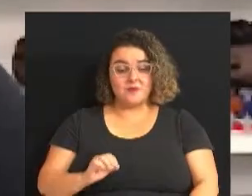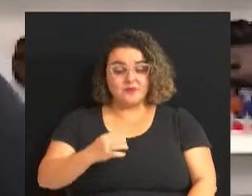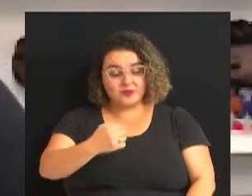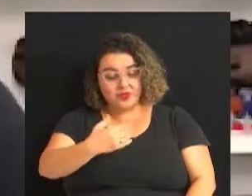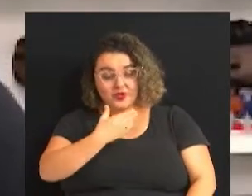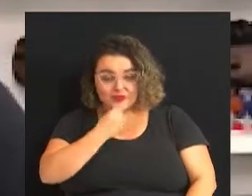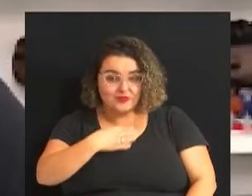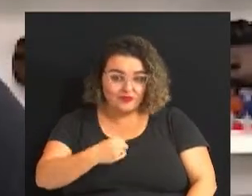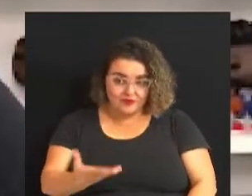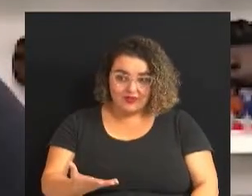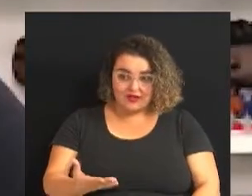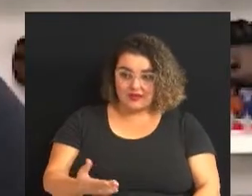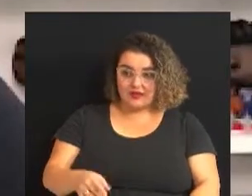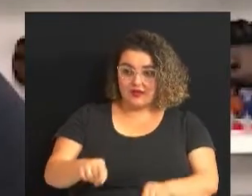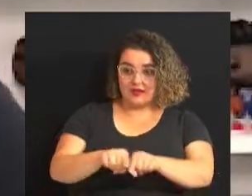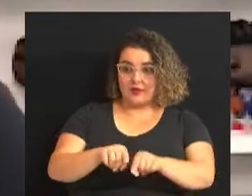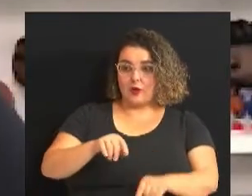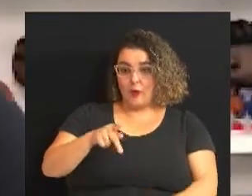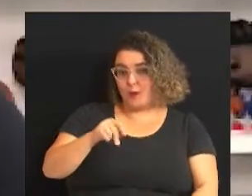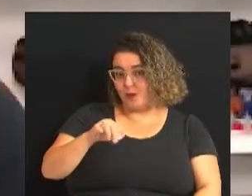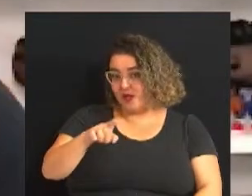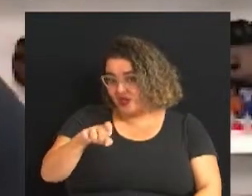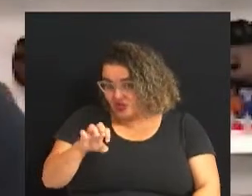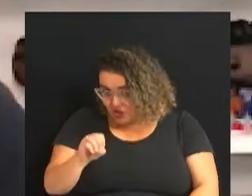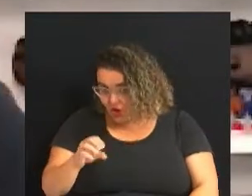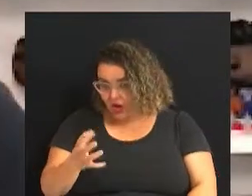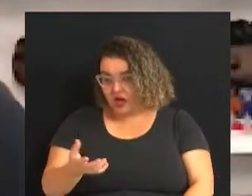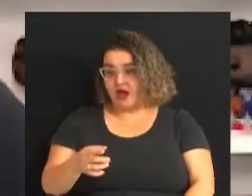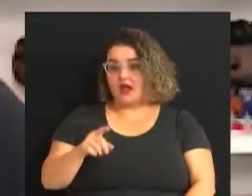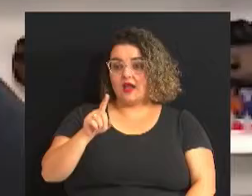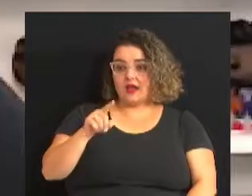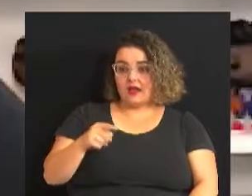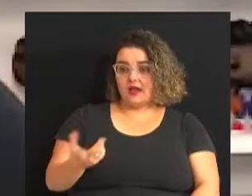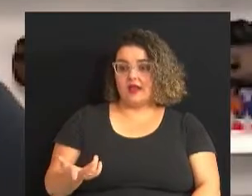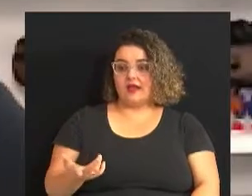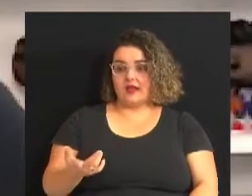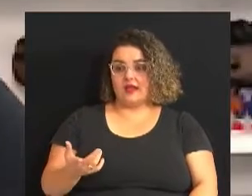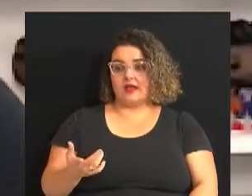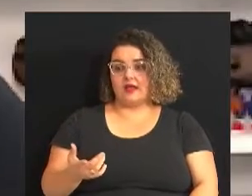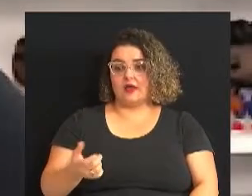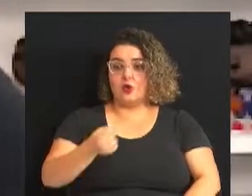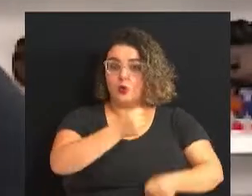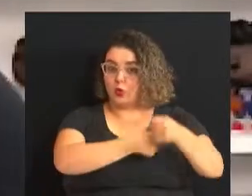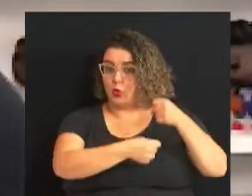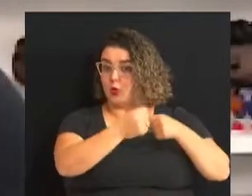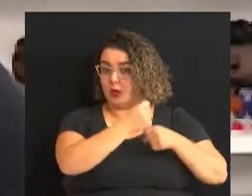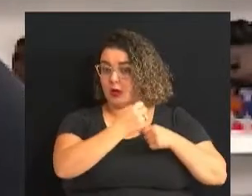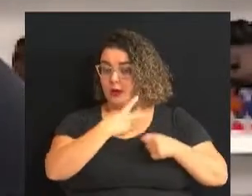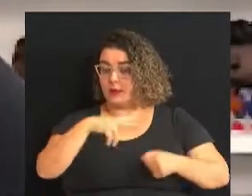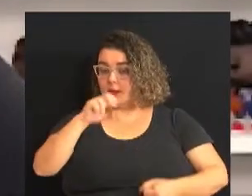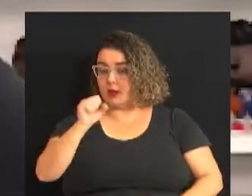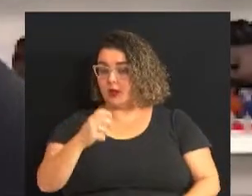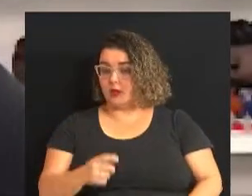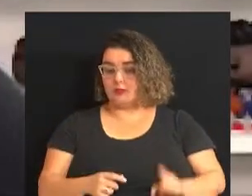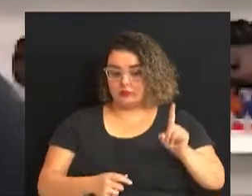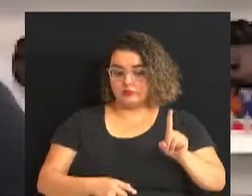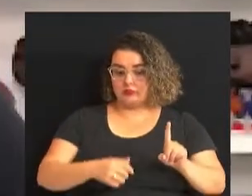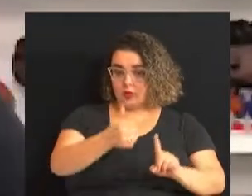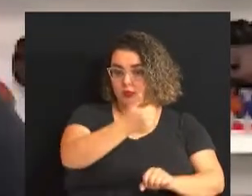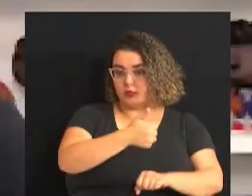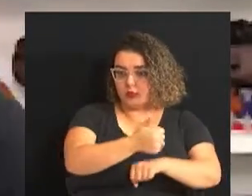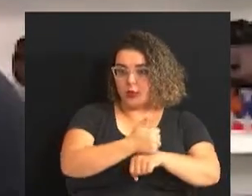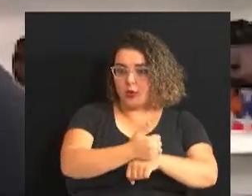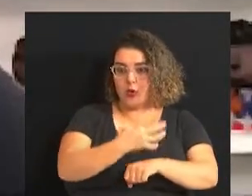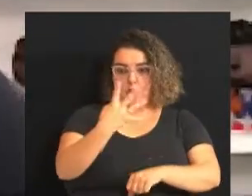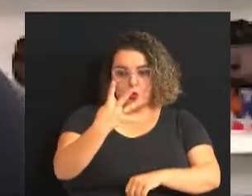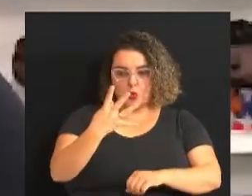o Marshall Beauchamp, que é um cara que foi draftado pelo Milwaukee Bucks, campeão no ano retrasado, e é um cara que jogou em 4 high schools